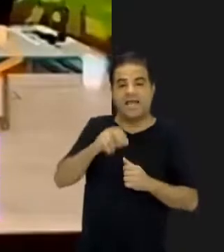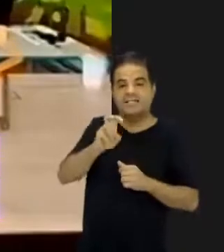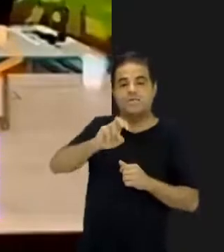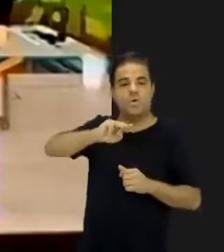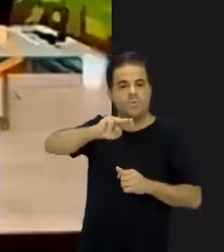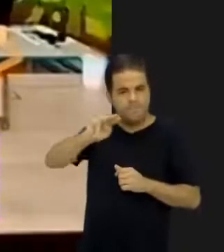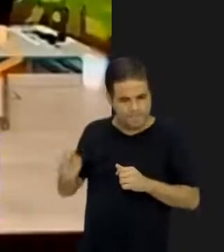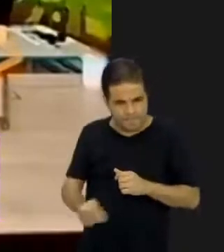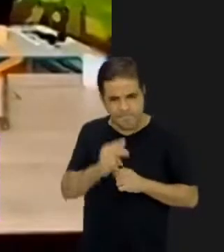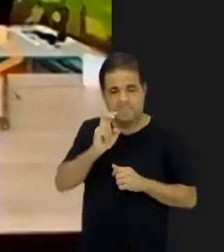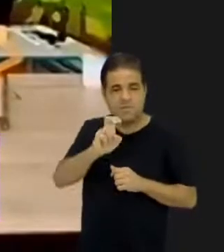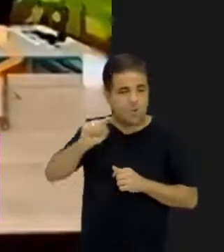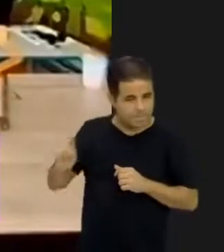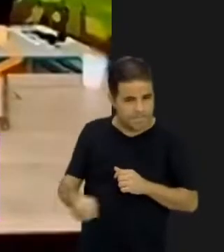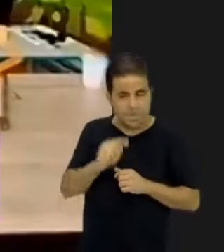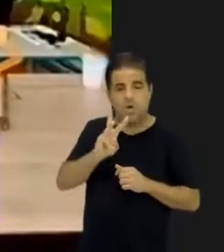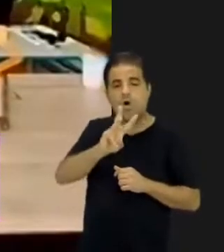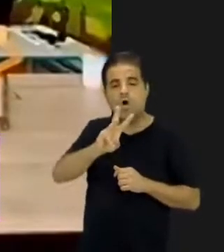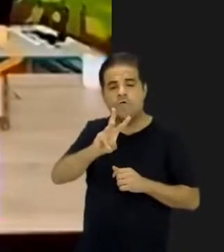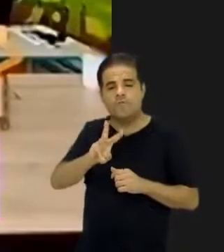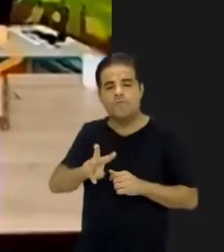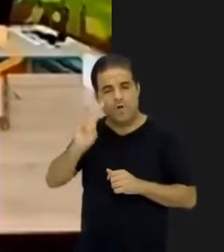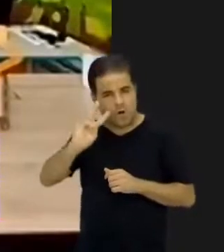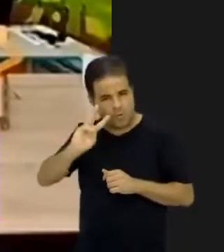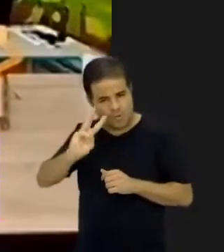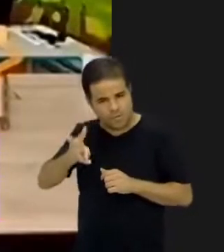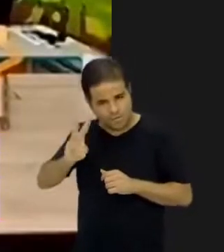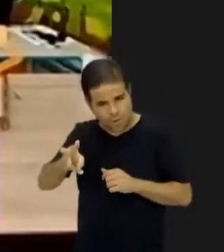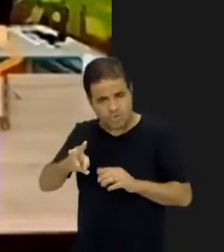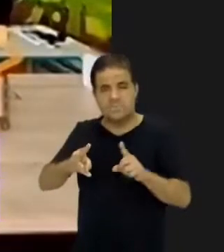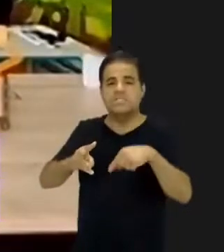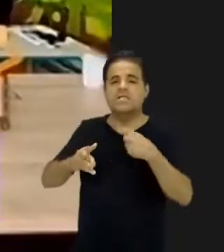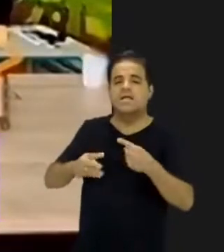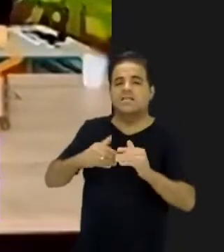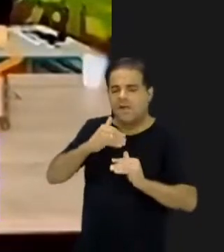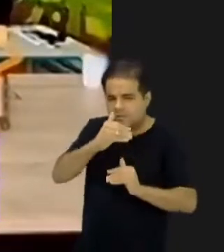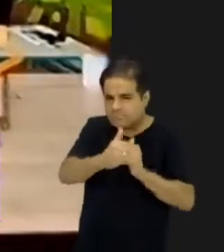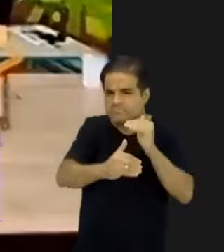milivolts, ele vai fazendo, cada viradinha eu vou injetando um pouco